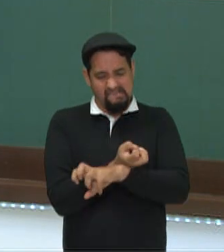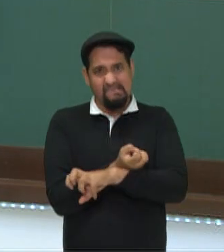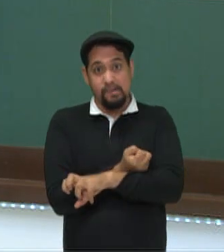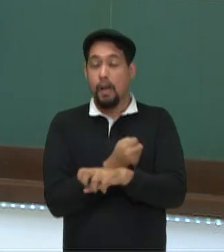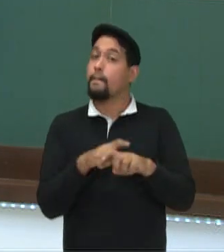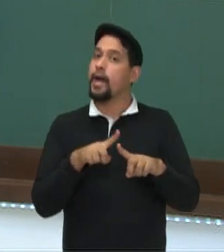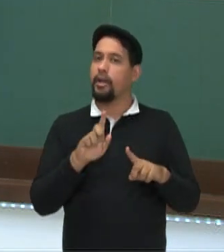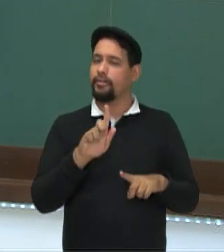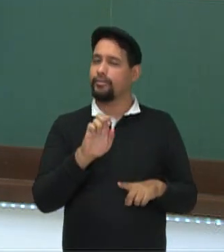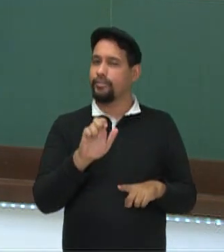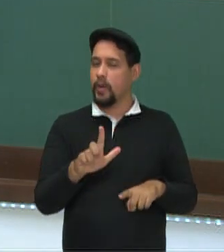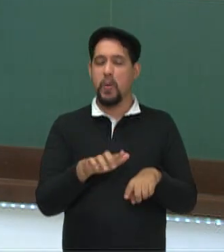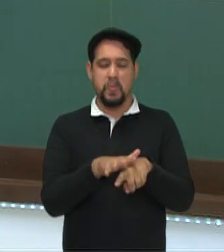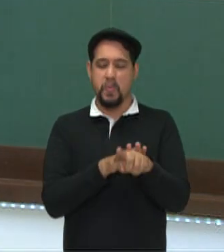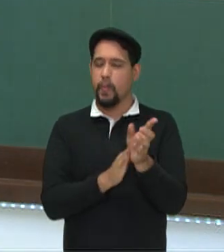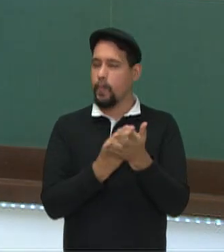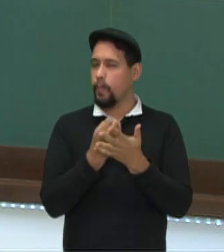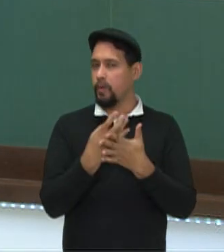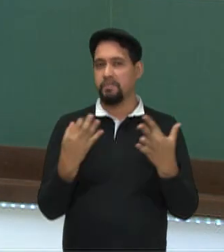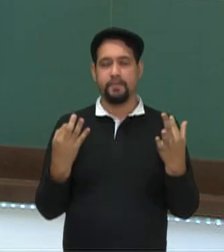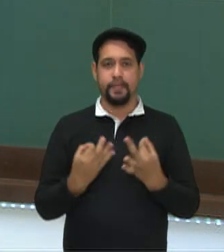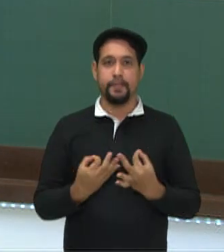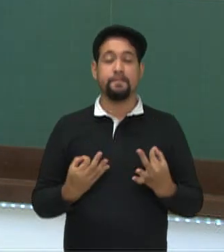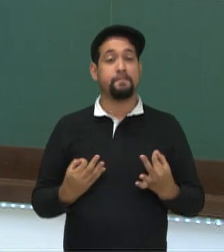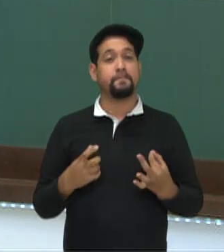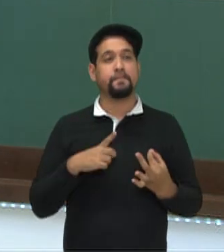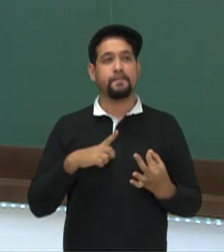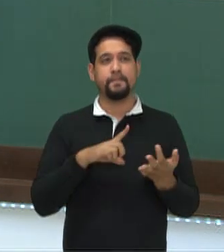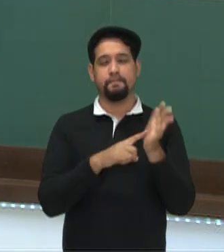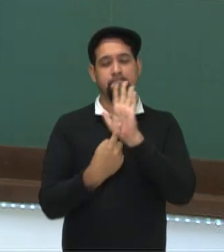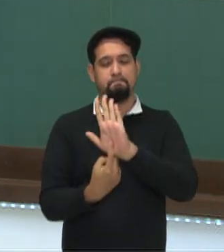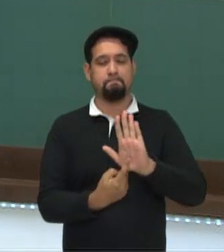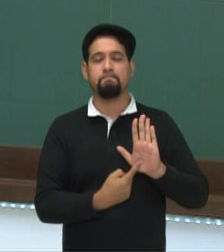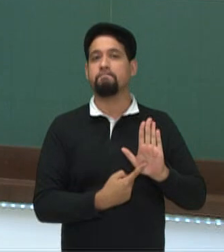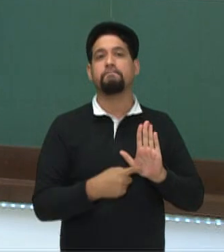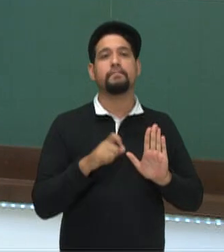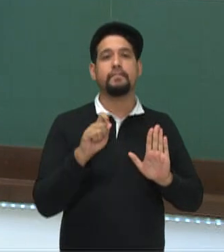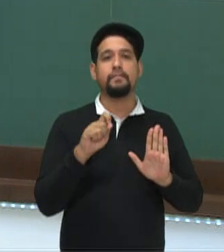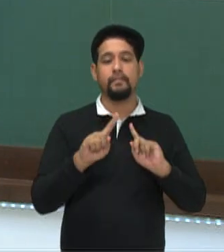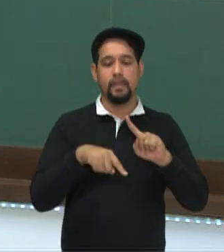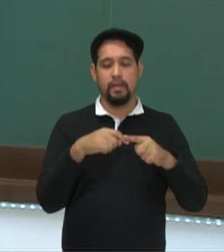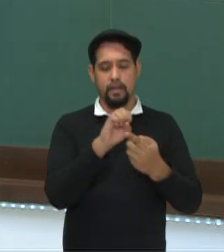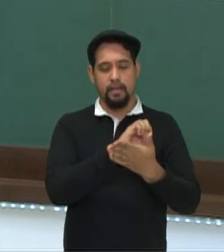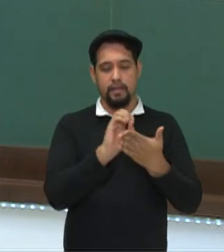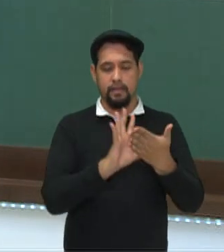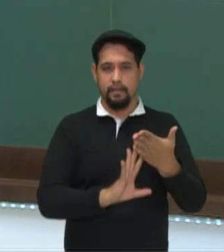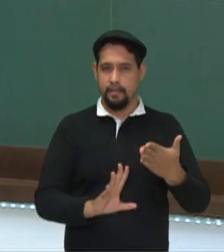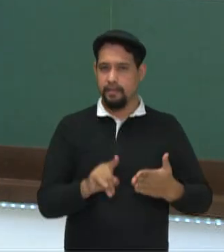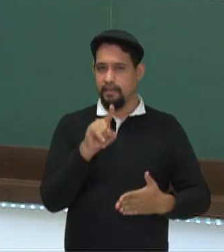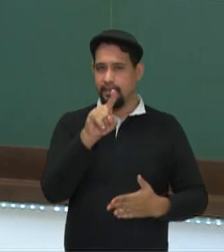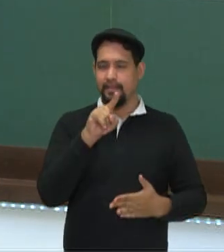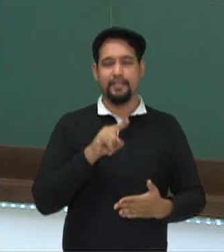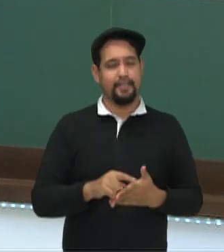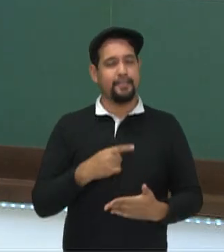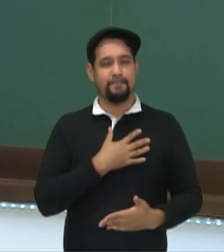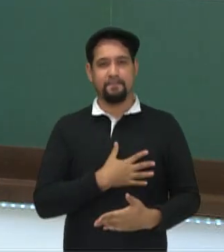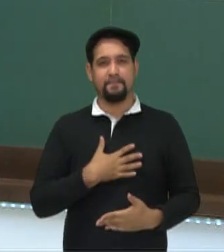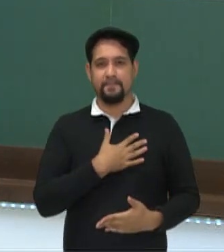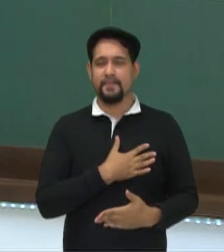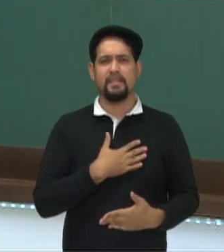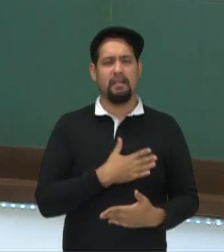esta função aí. Muito bem! Eu separei aqui uma outra atividade para você se